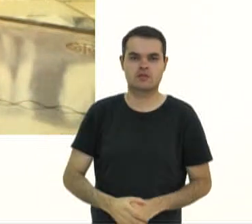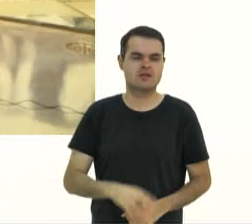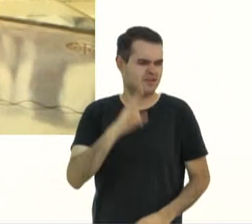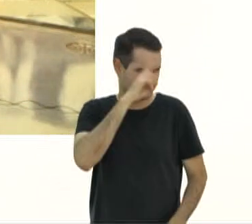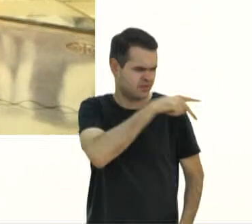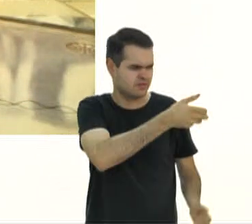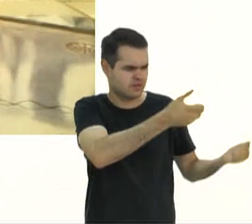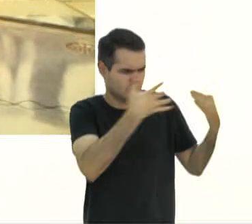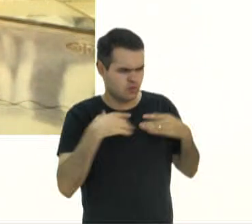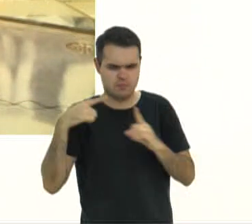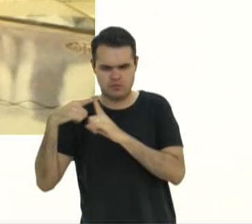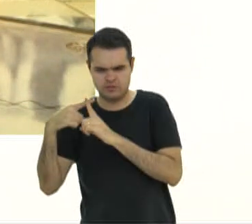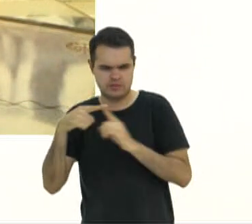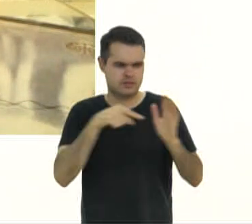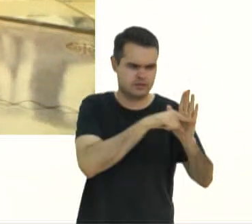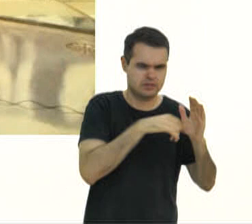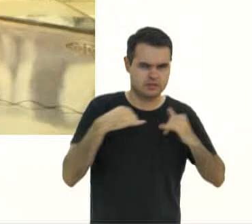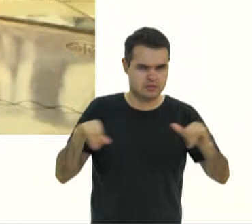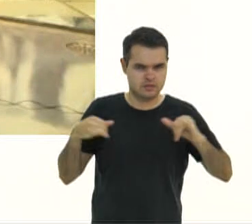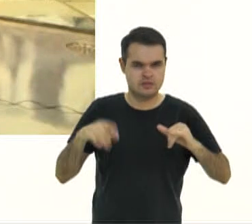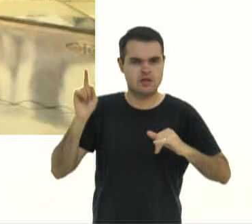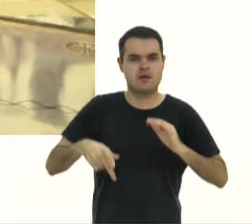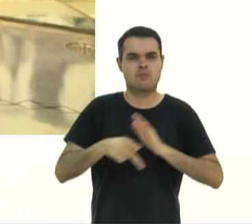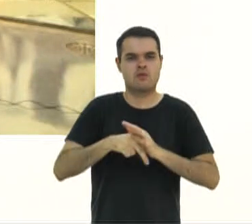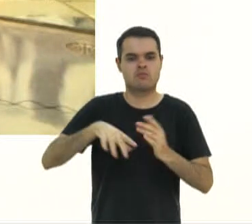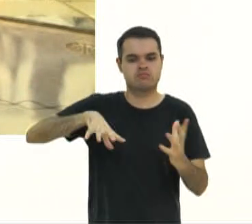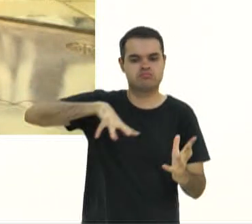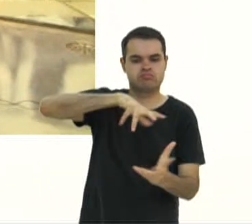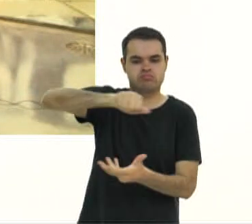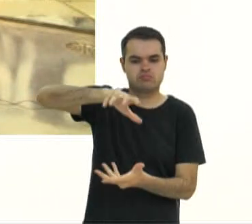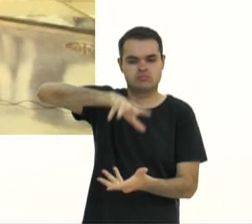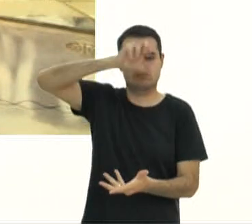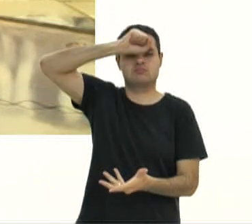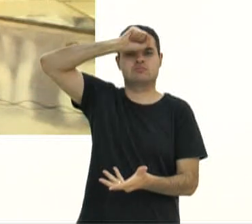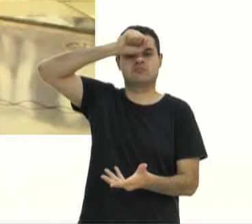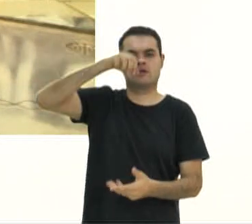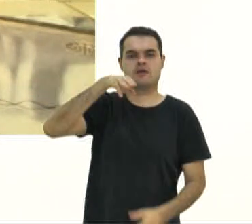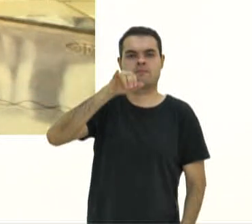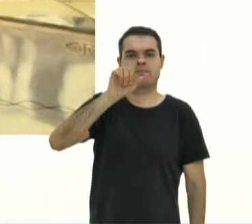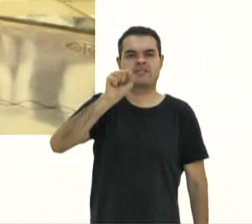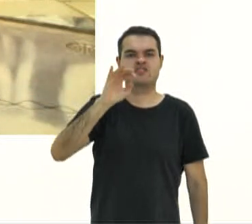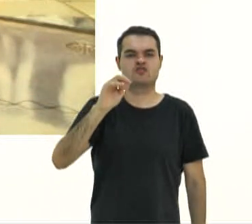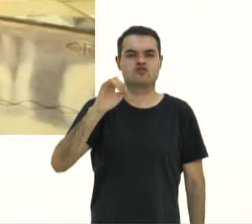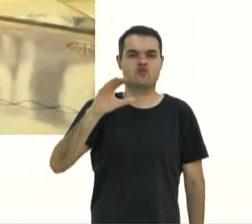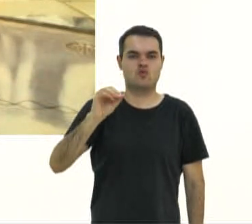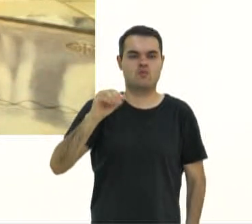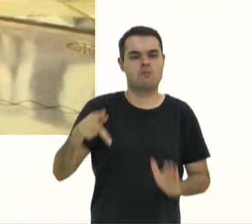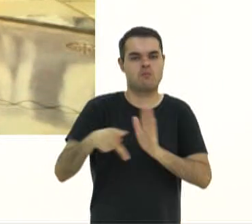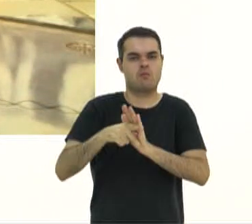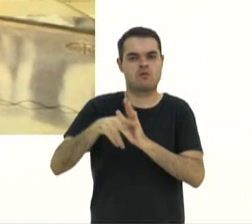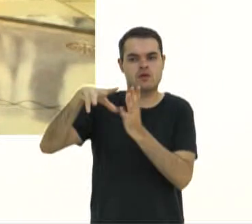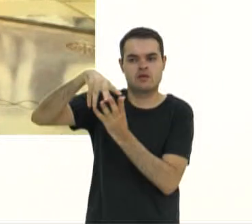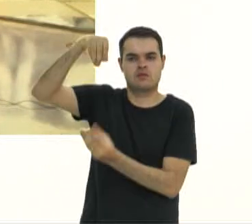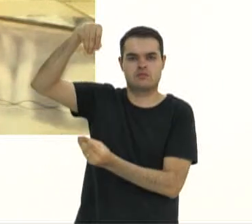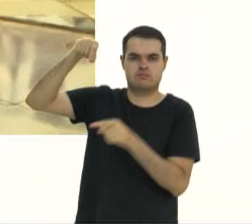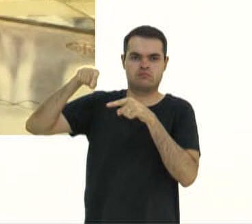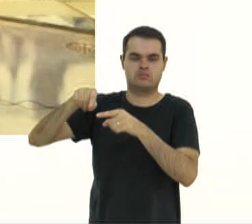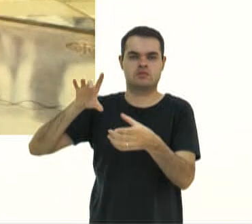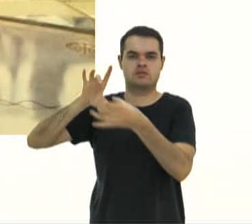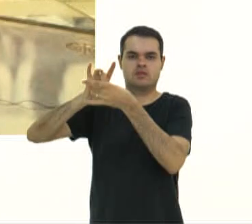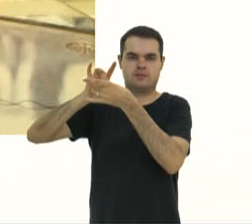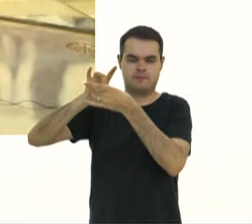positiva ou negativa? Sim, claro. Isso vem de um misticismo, de algo mais espiritual. Então a gente tem também duas correntes